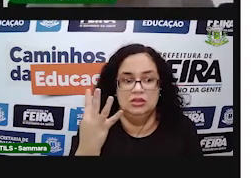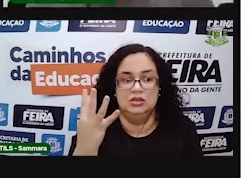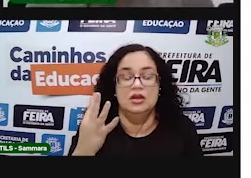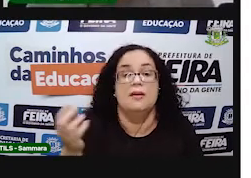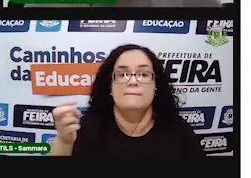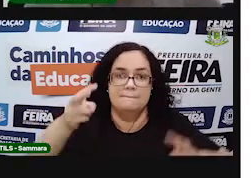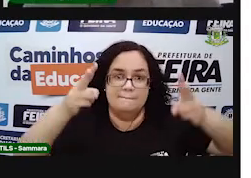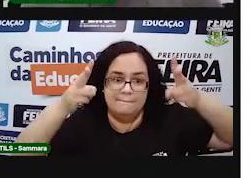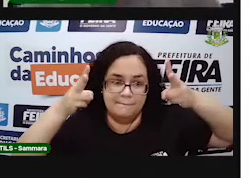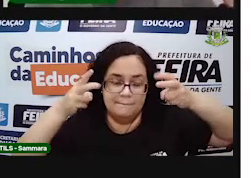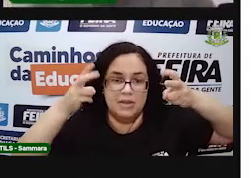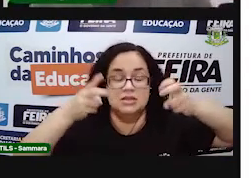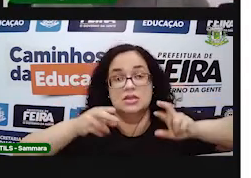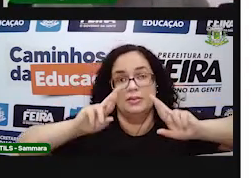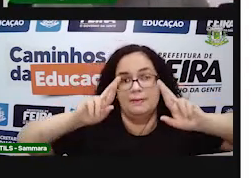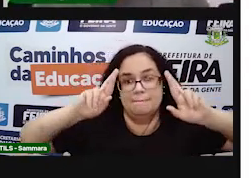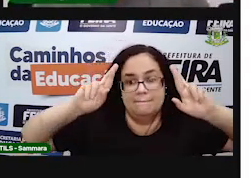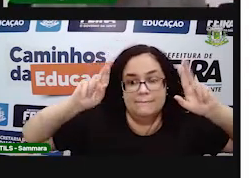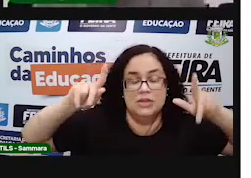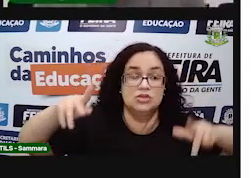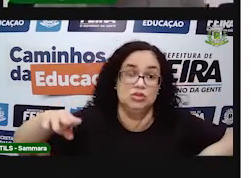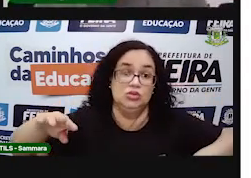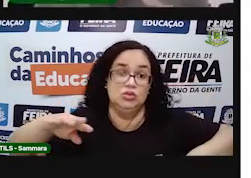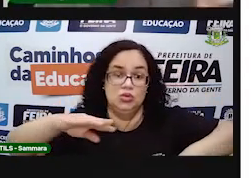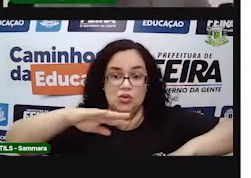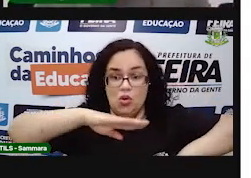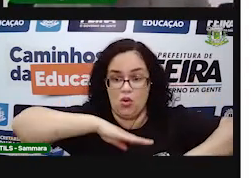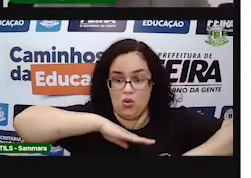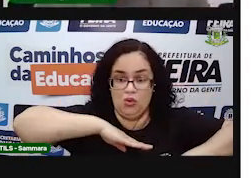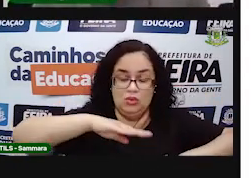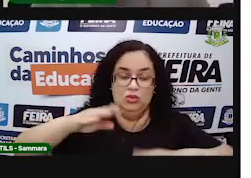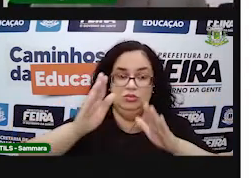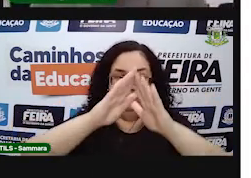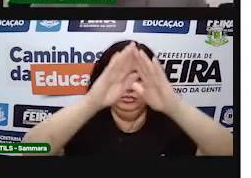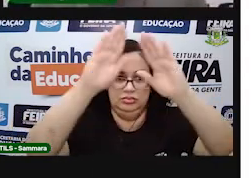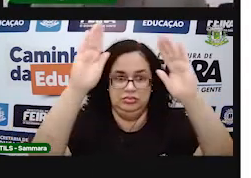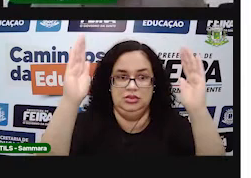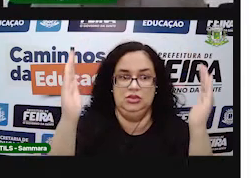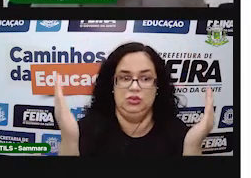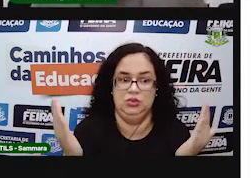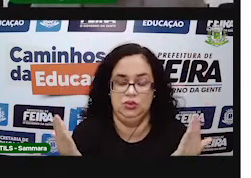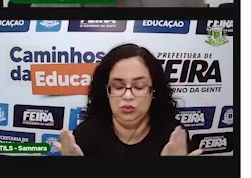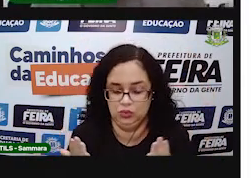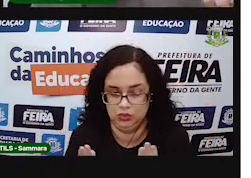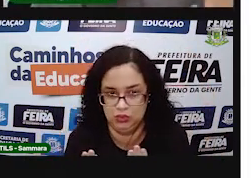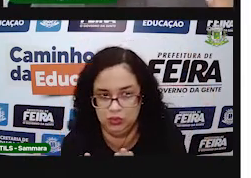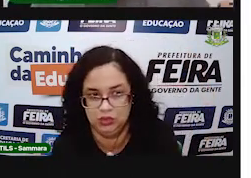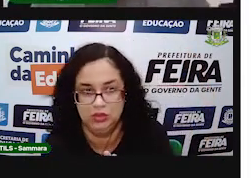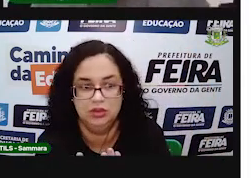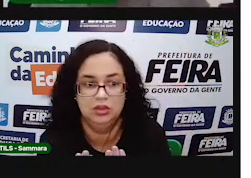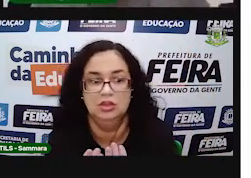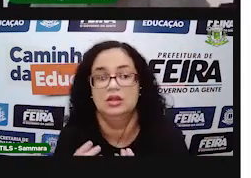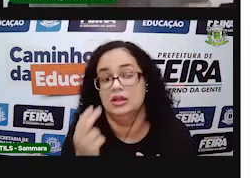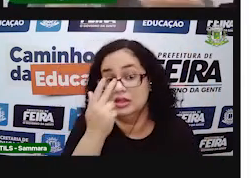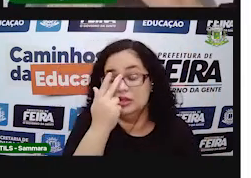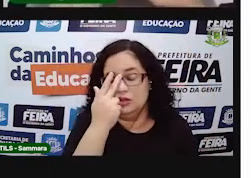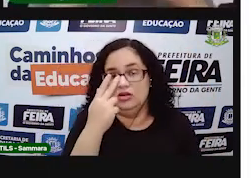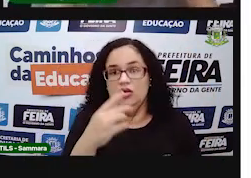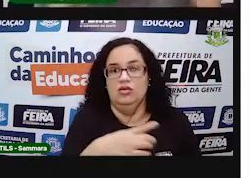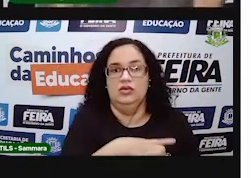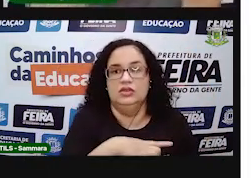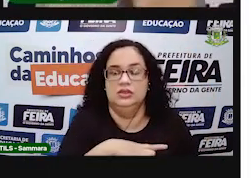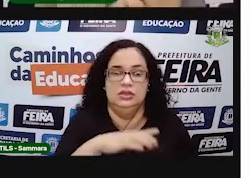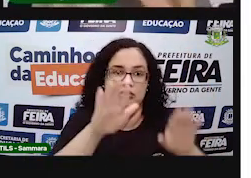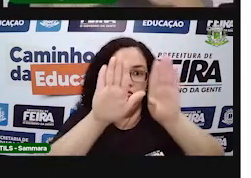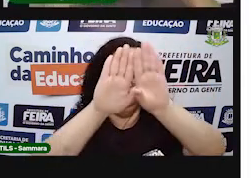4, tá? Então, já percebeu a diferença de corpo redondo para poliedro? Corpo redondo vai